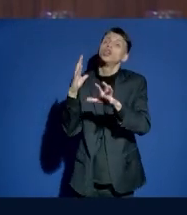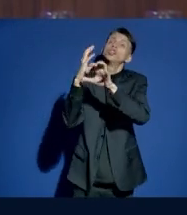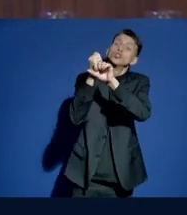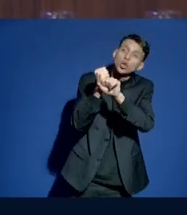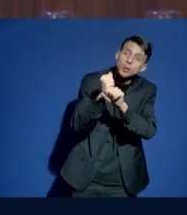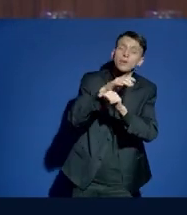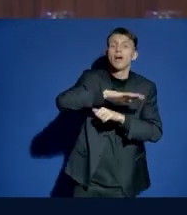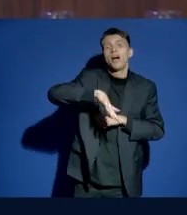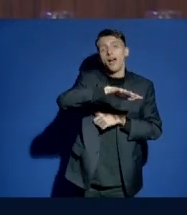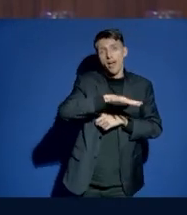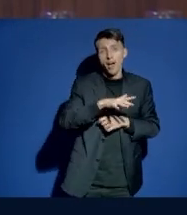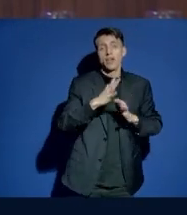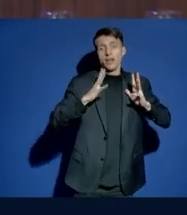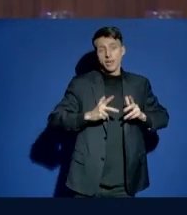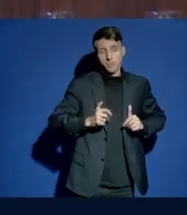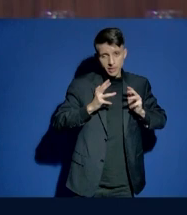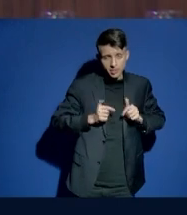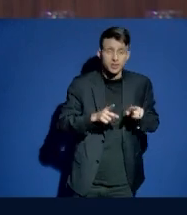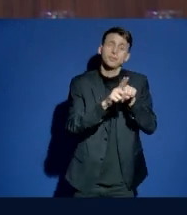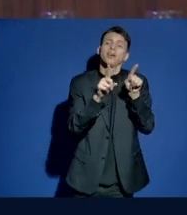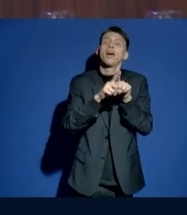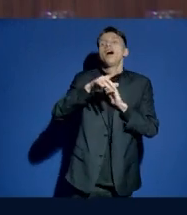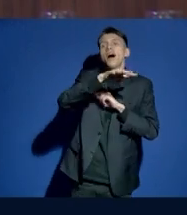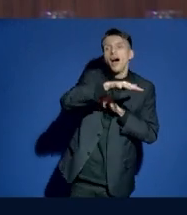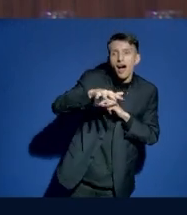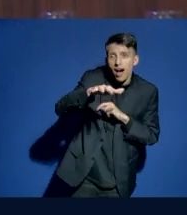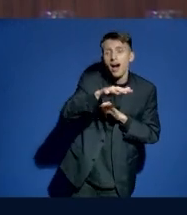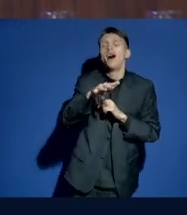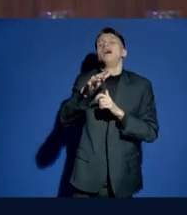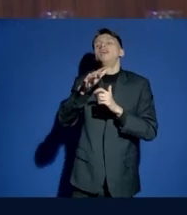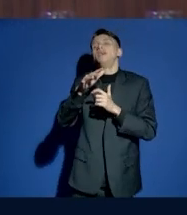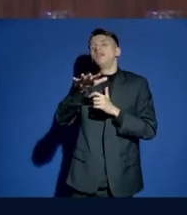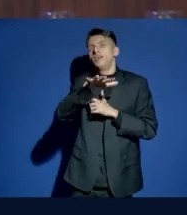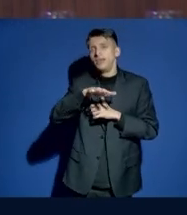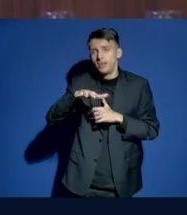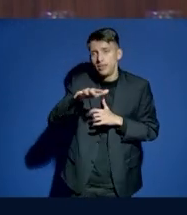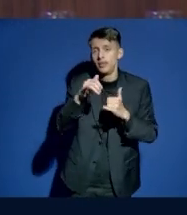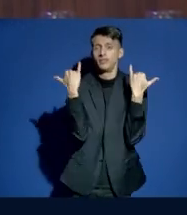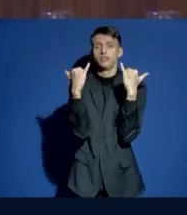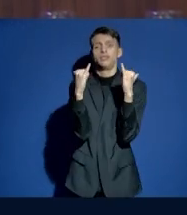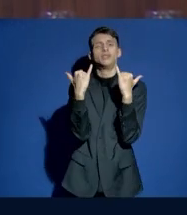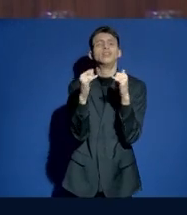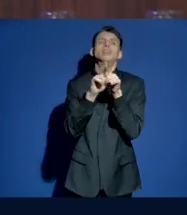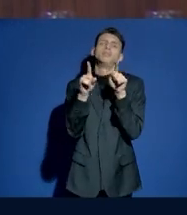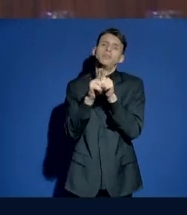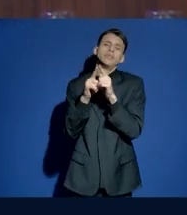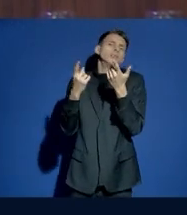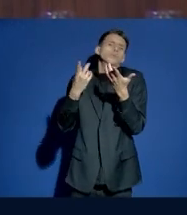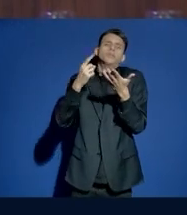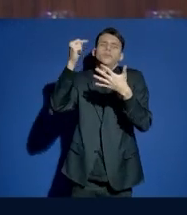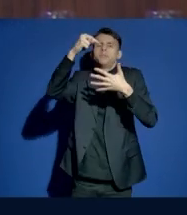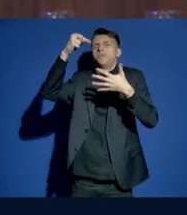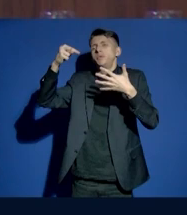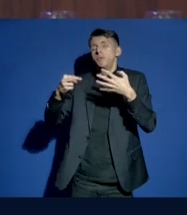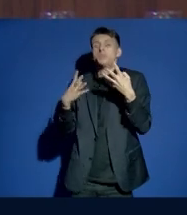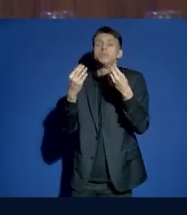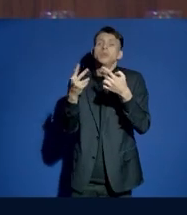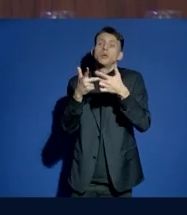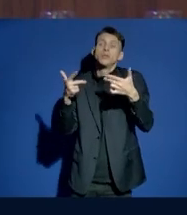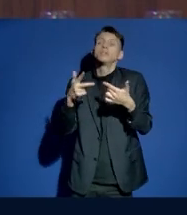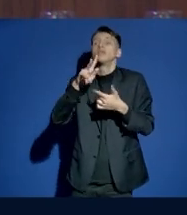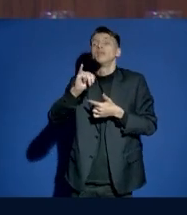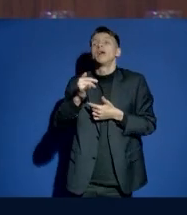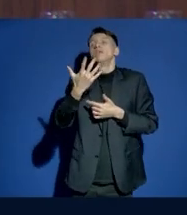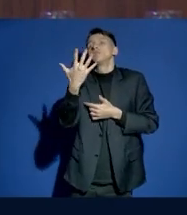vai fazer na área de saneamento energia além das ppps sociais educação habitação partes a gente tá falando de